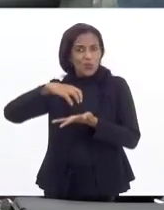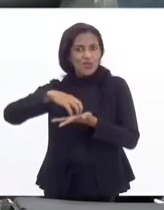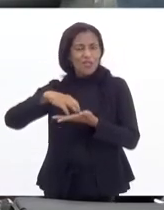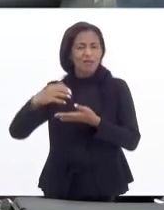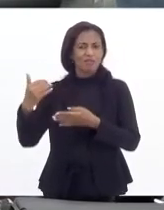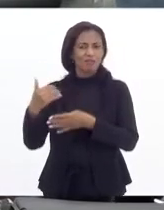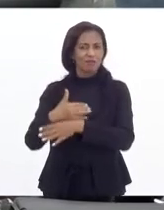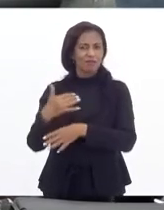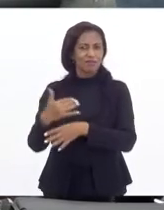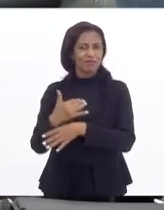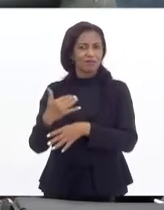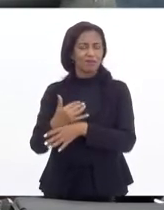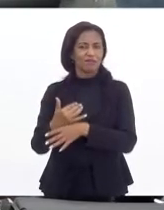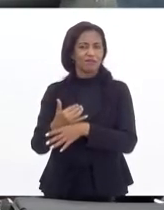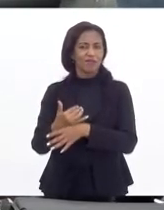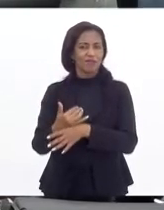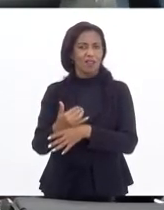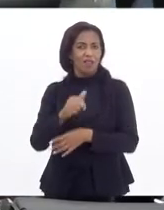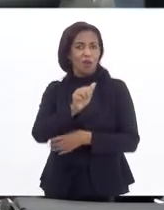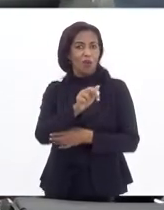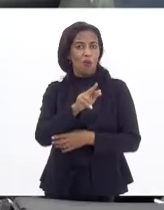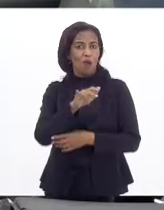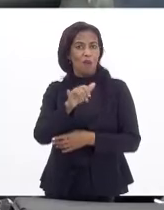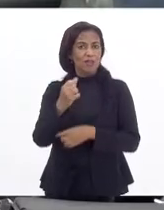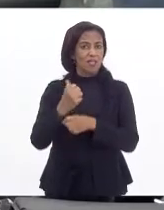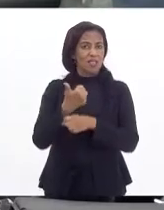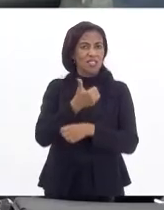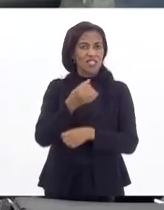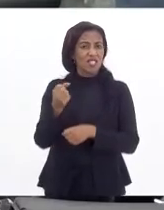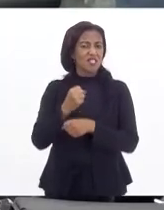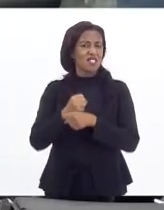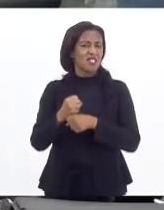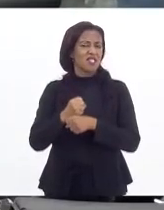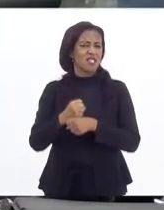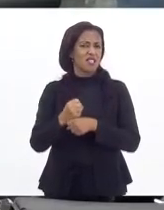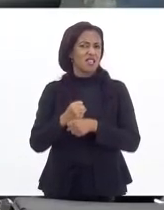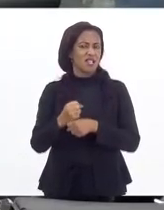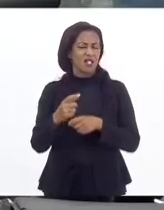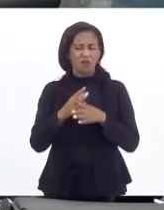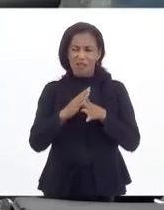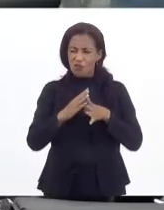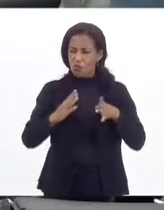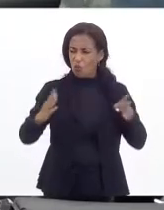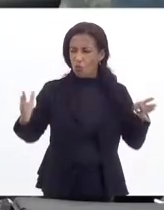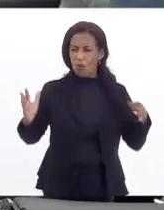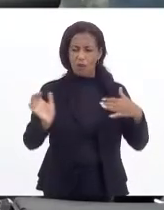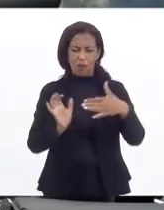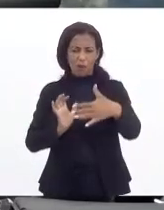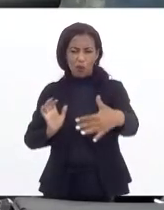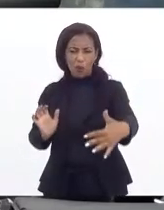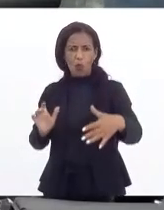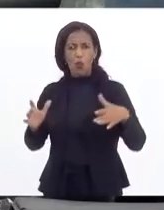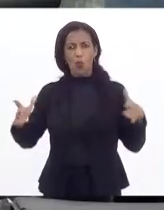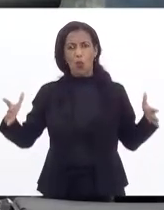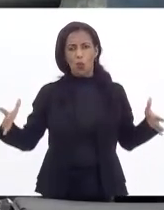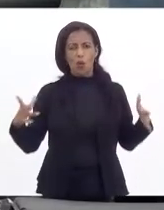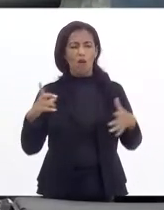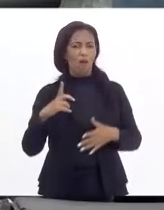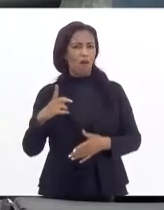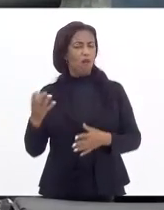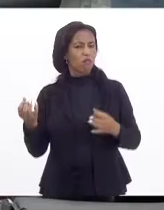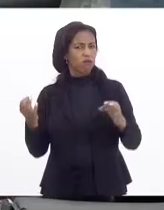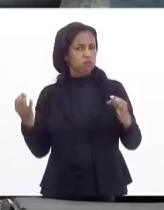Janeiro. É um armazém centenário. Ele tem 5 mil metros quadrados, múltiplo e